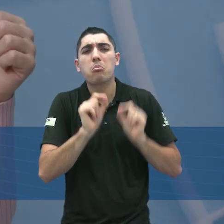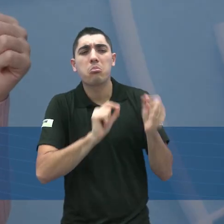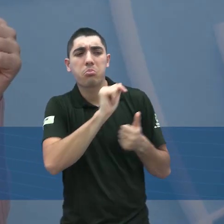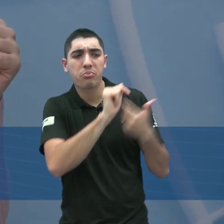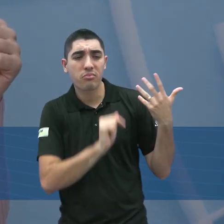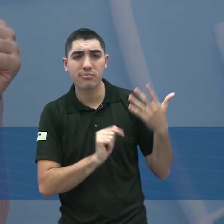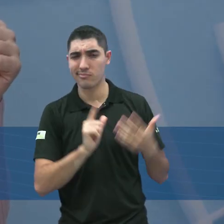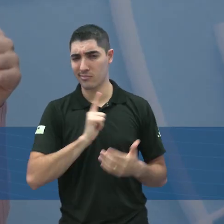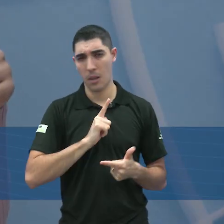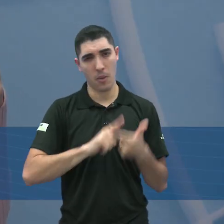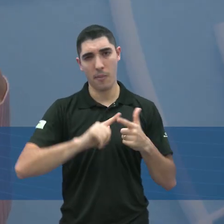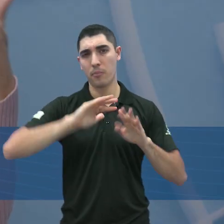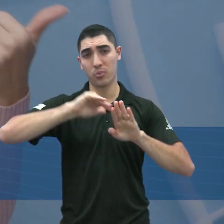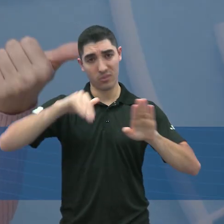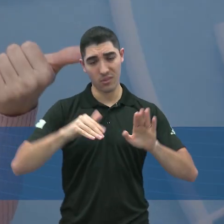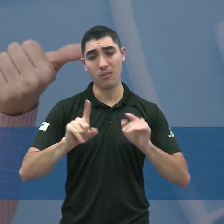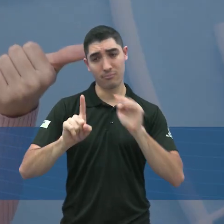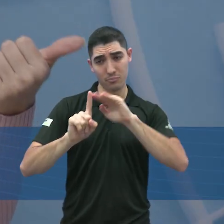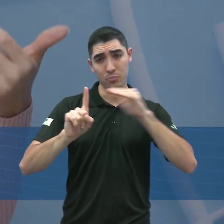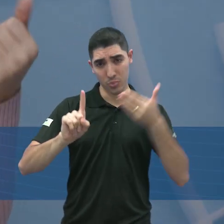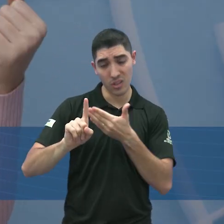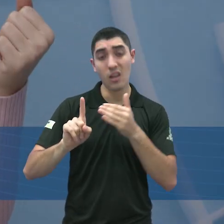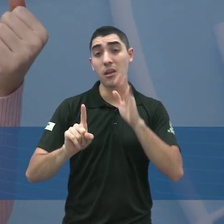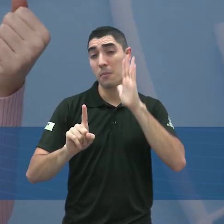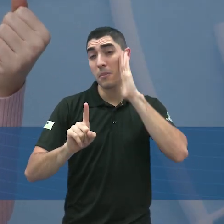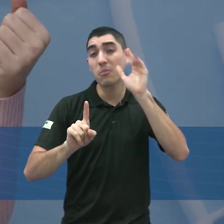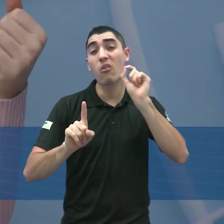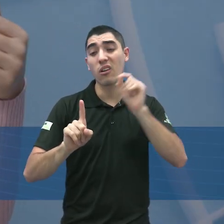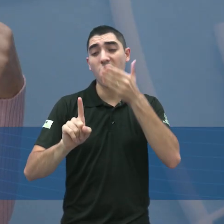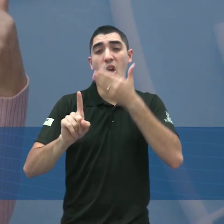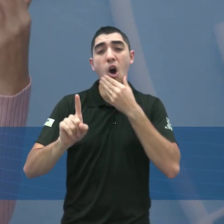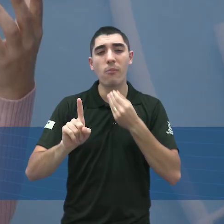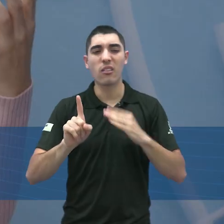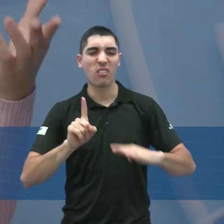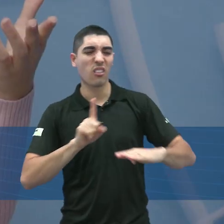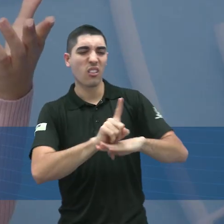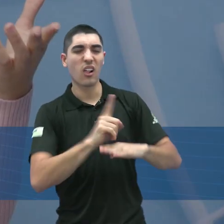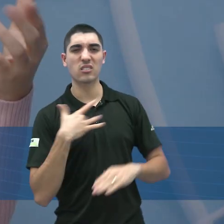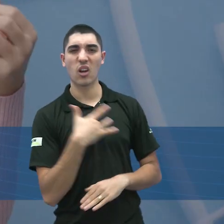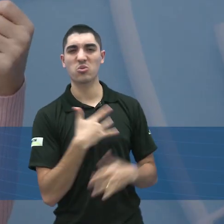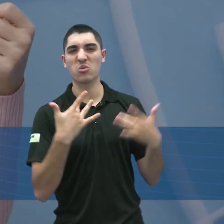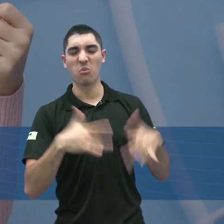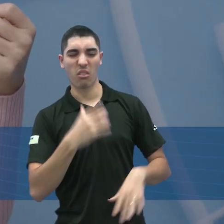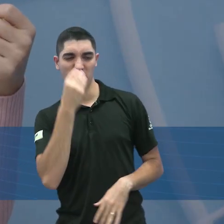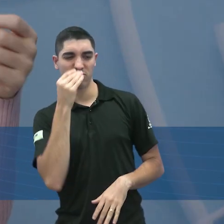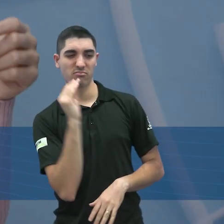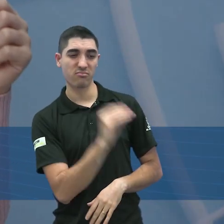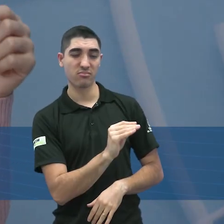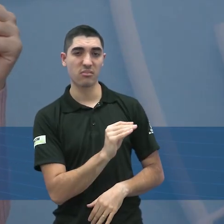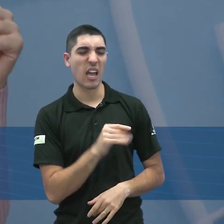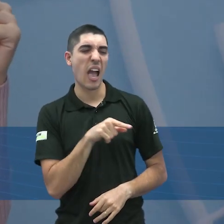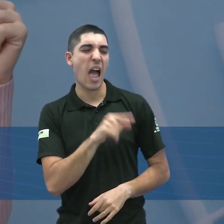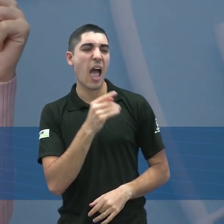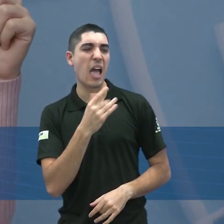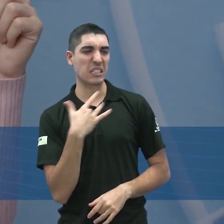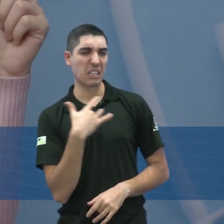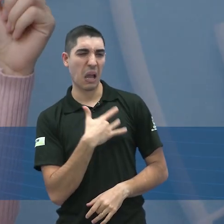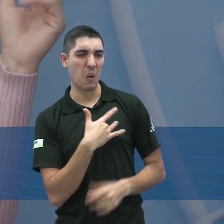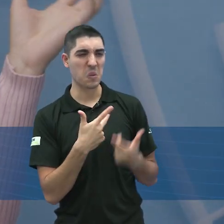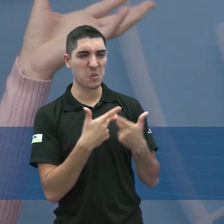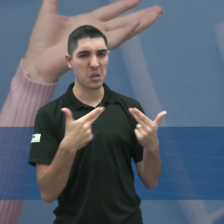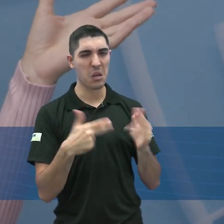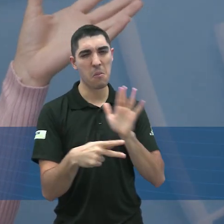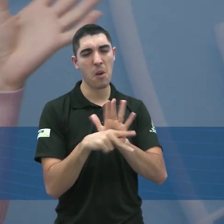entre eles por conta de negligência à saúde, por exercer modelos considerados tradicionais